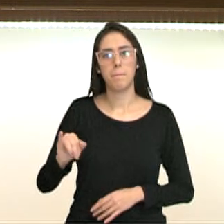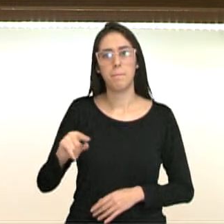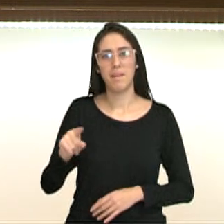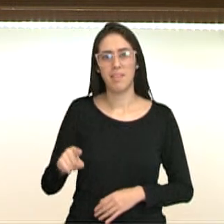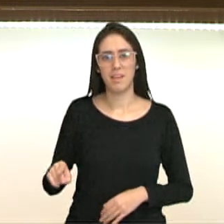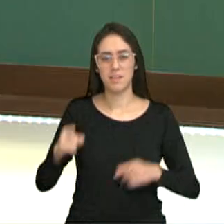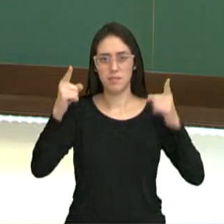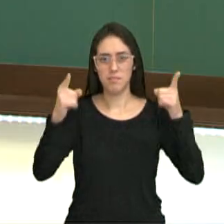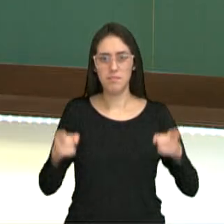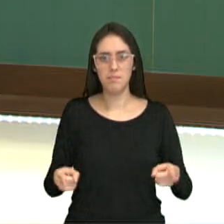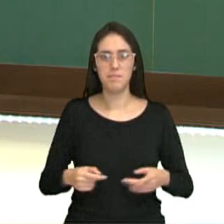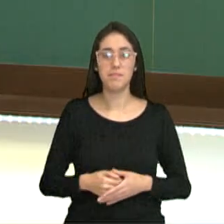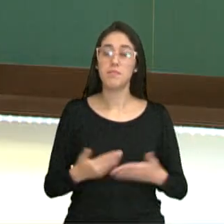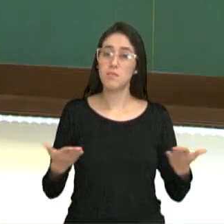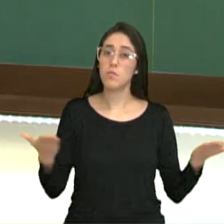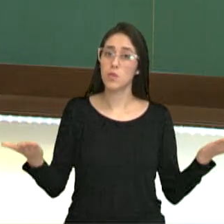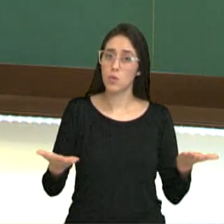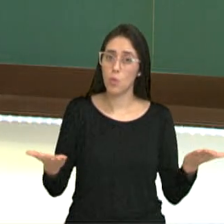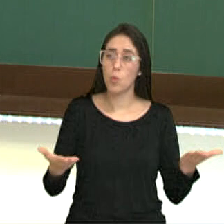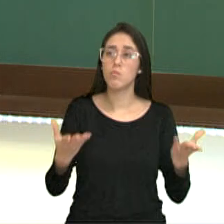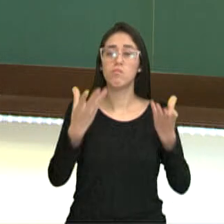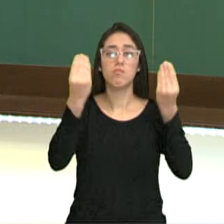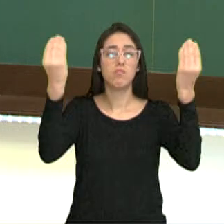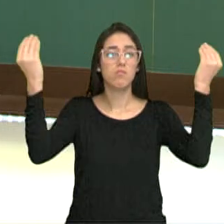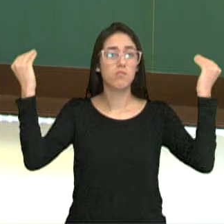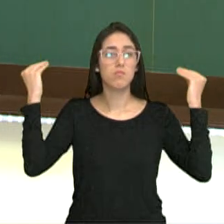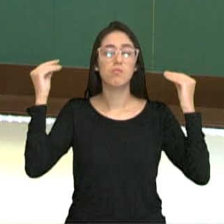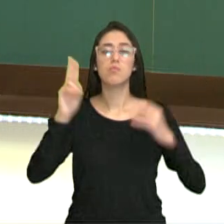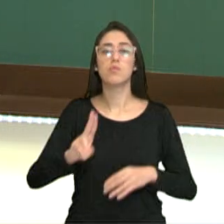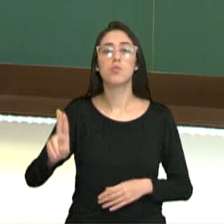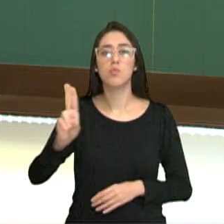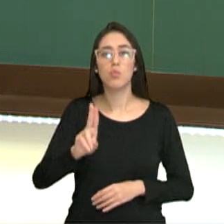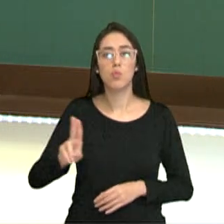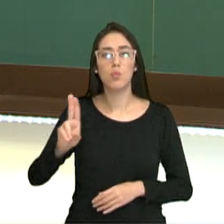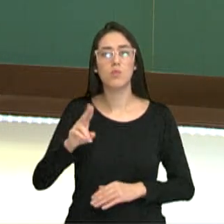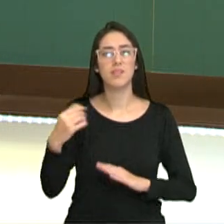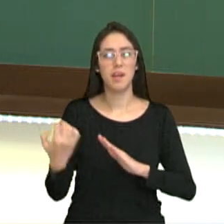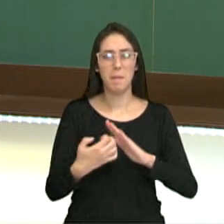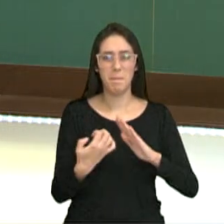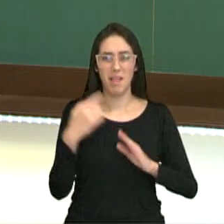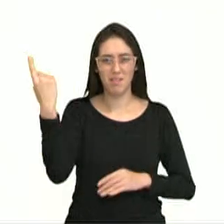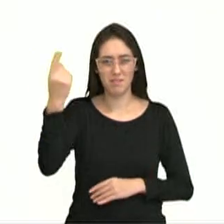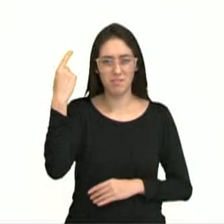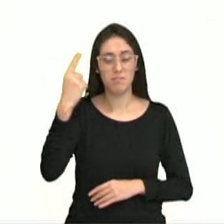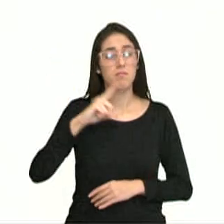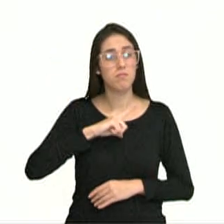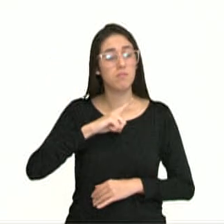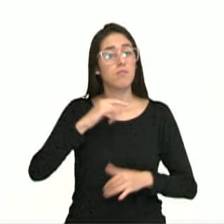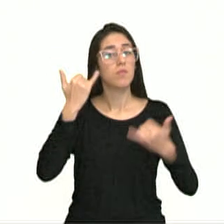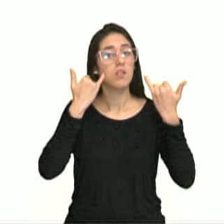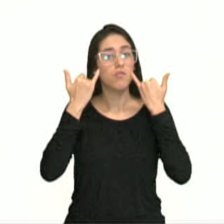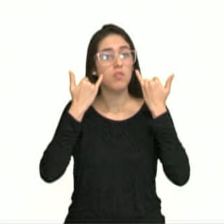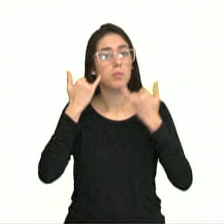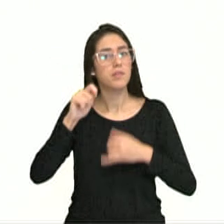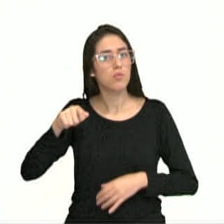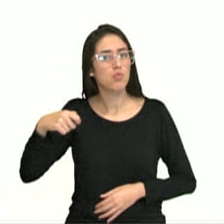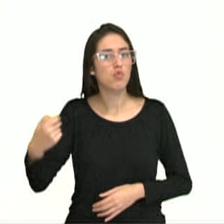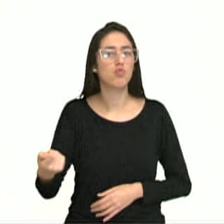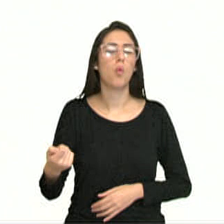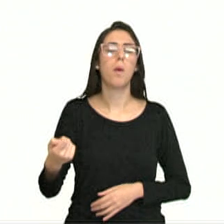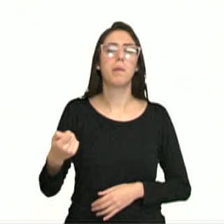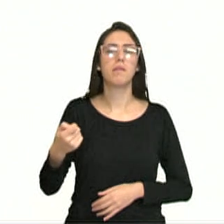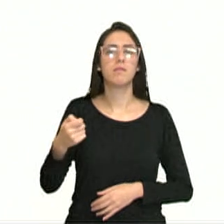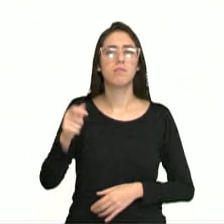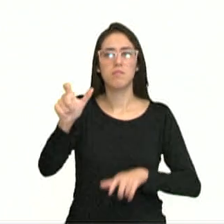lá. Então, atualmente, um dos bens mais desejados pelas empresas é a informação sobre os